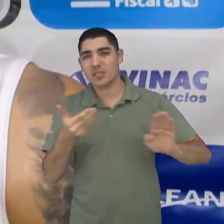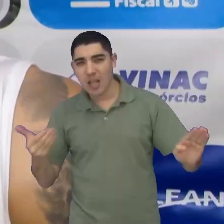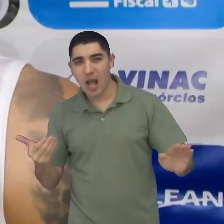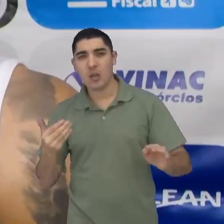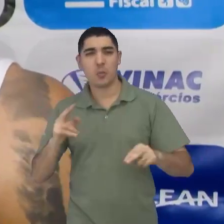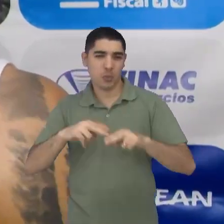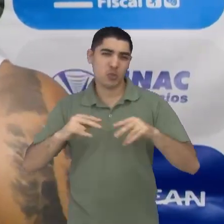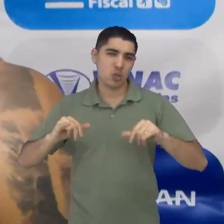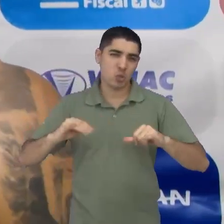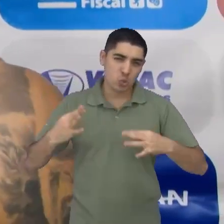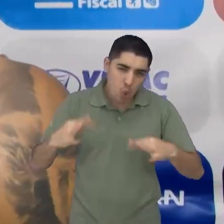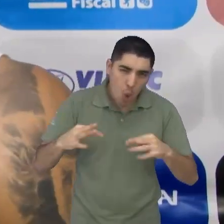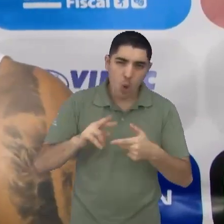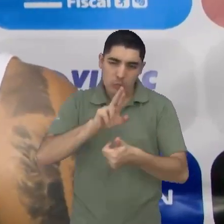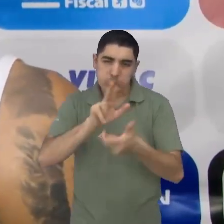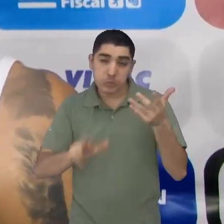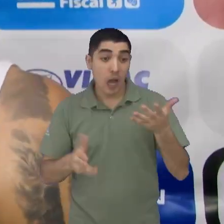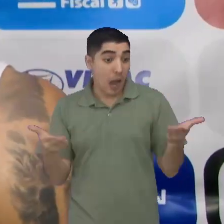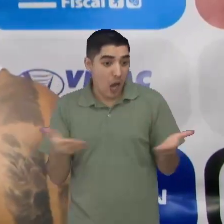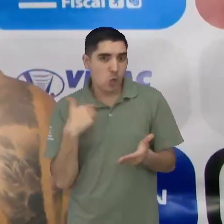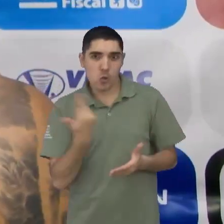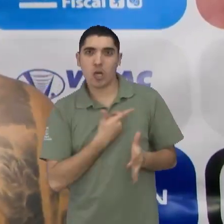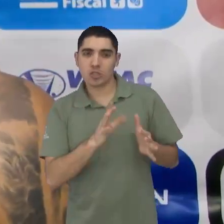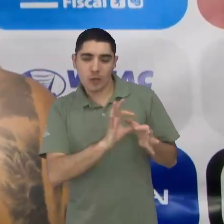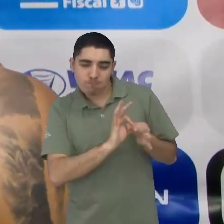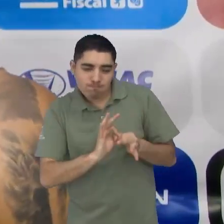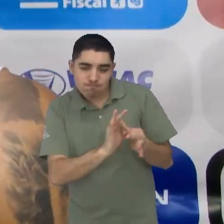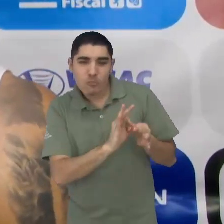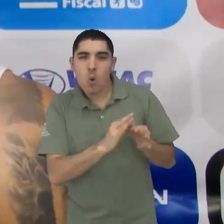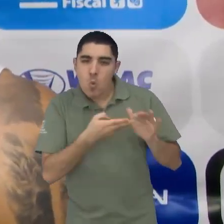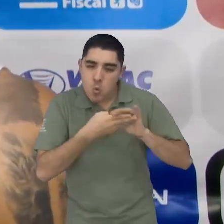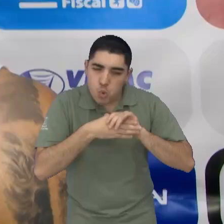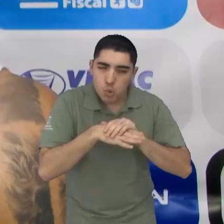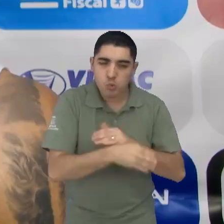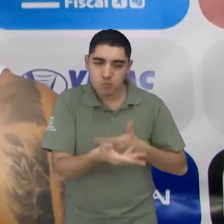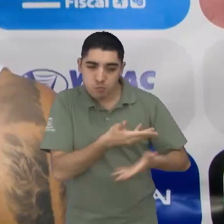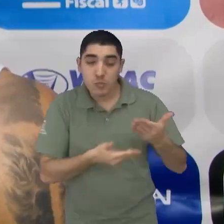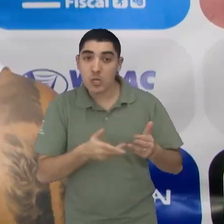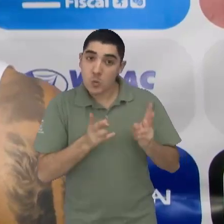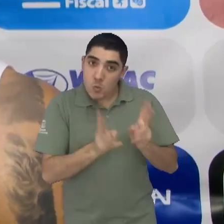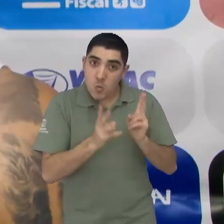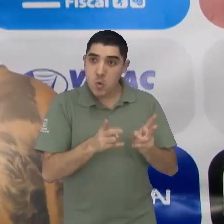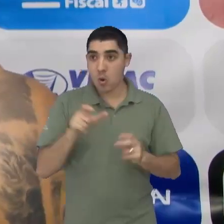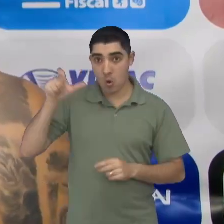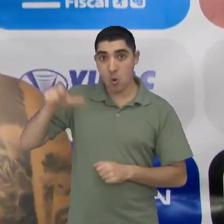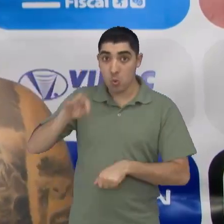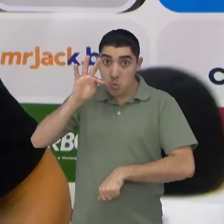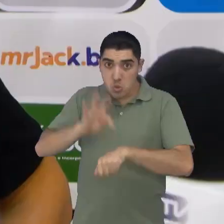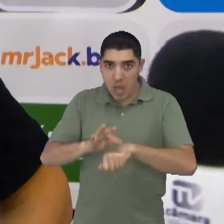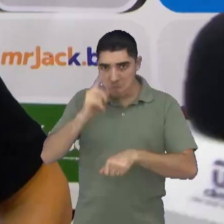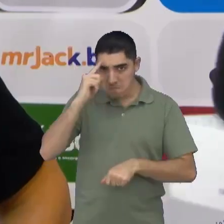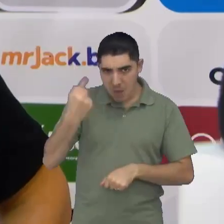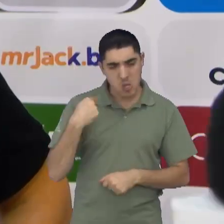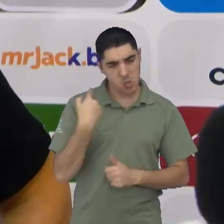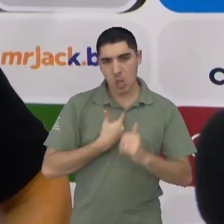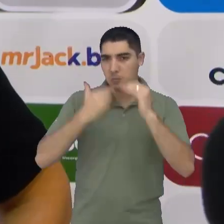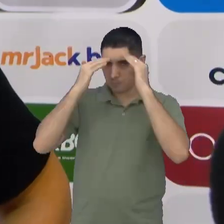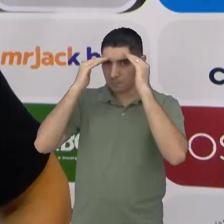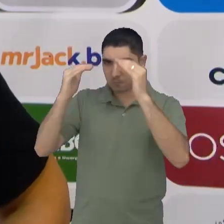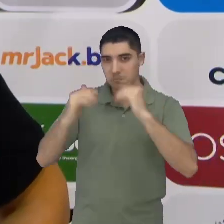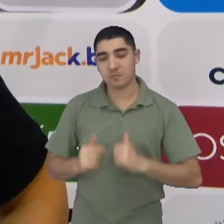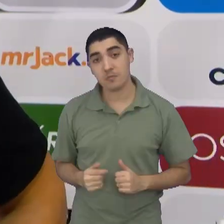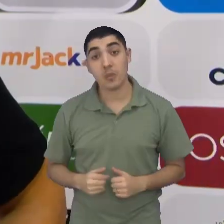nosso time está entrosado, agora a gente está fazendo uma boa campanha e estamos seguindo os planos do Seba e estamos indo firme. Para o